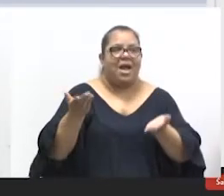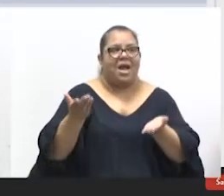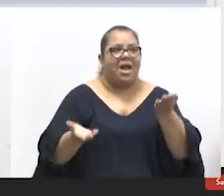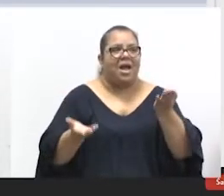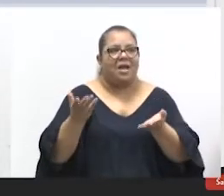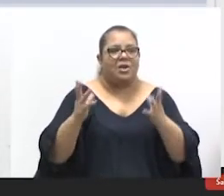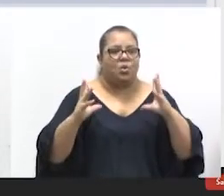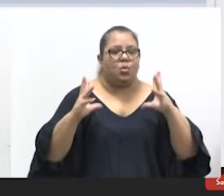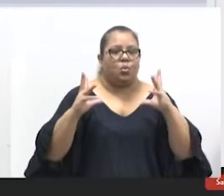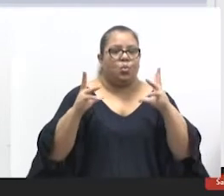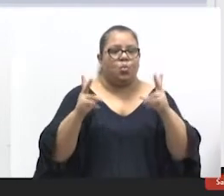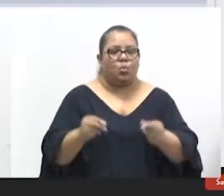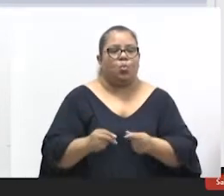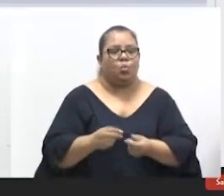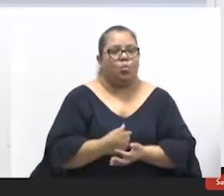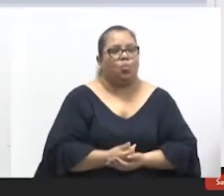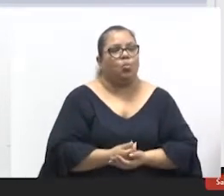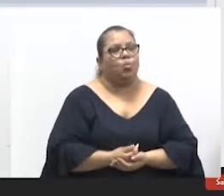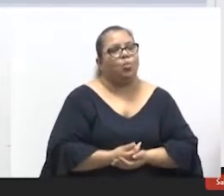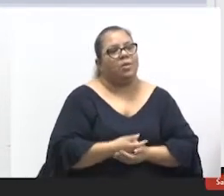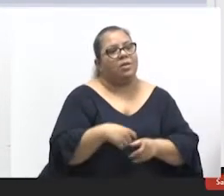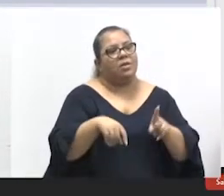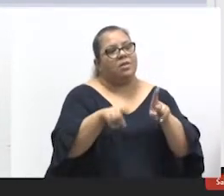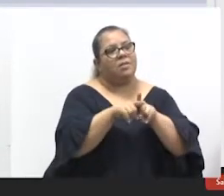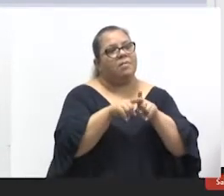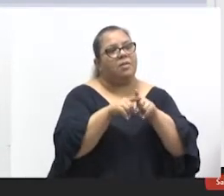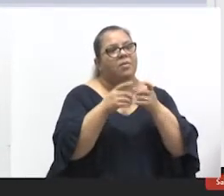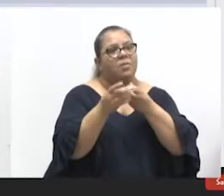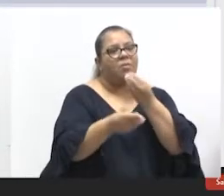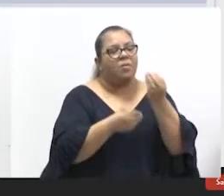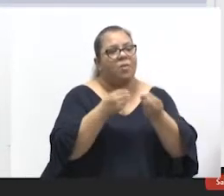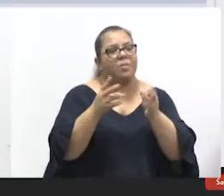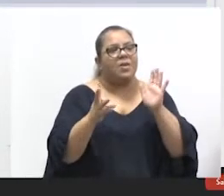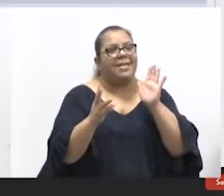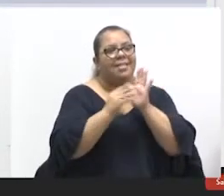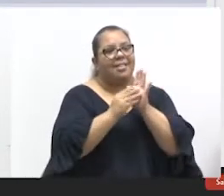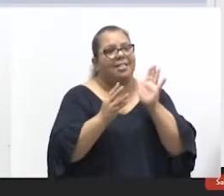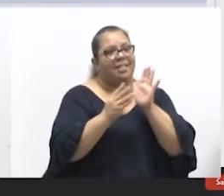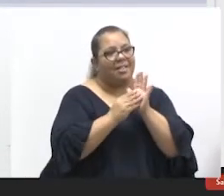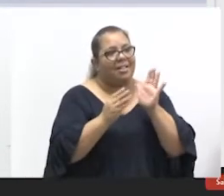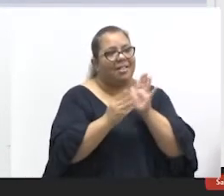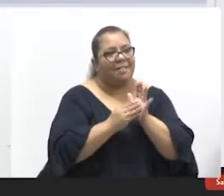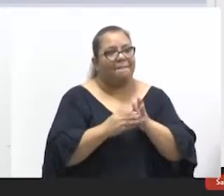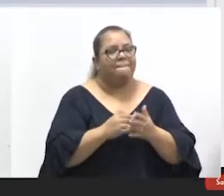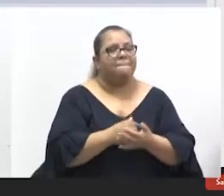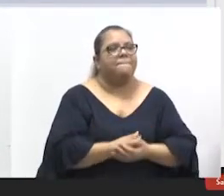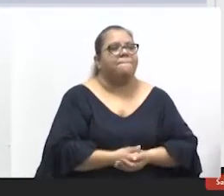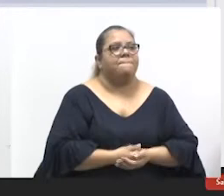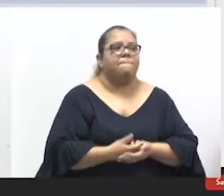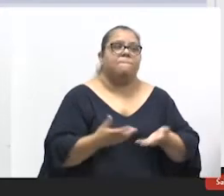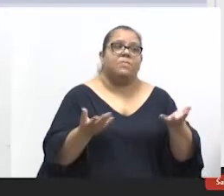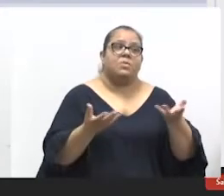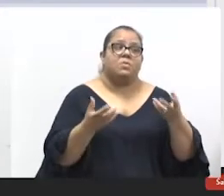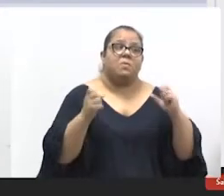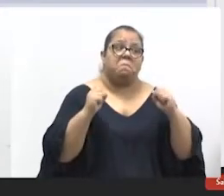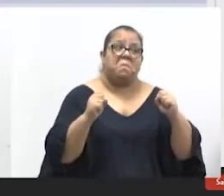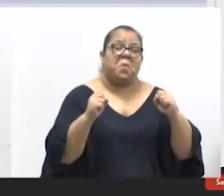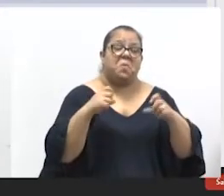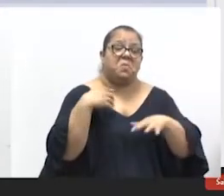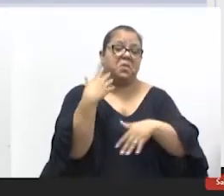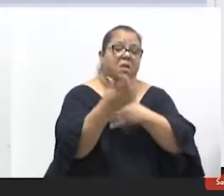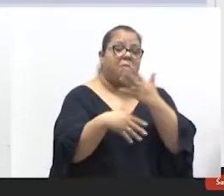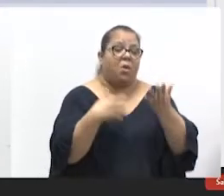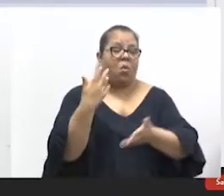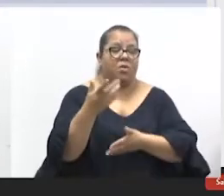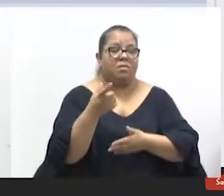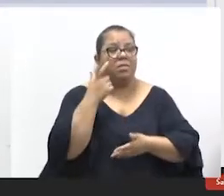né, como que tem se dado. Esses dados eu vou deixar à disposição e a gente pode depois,